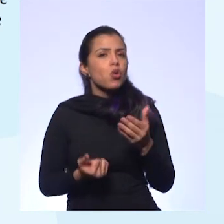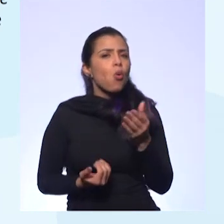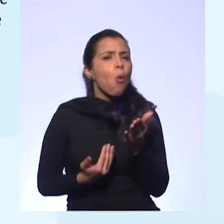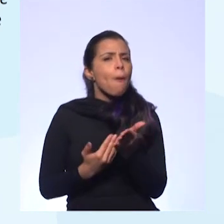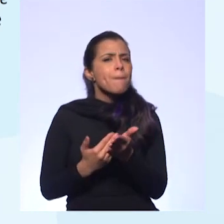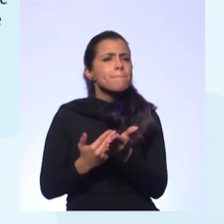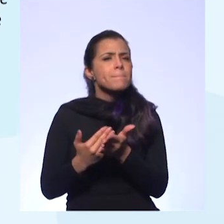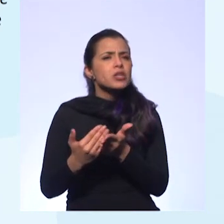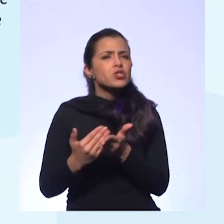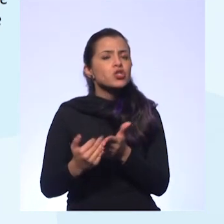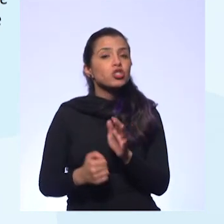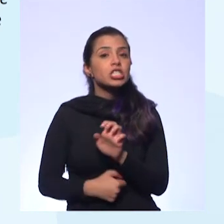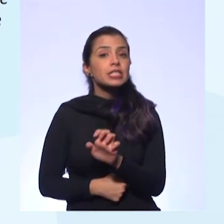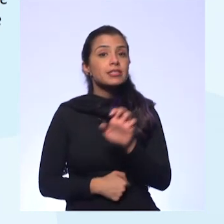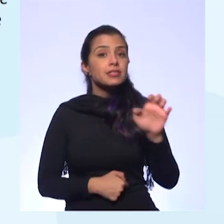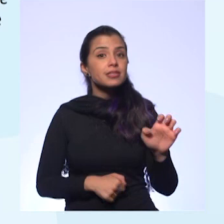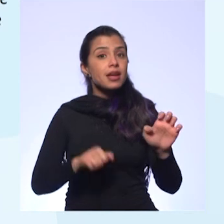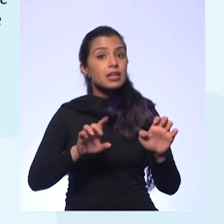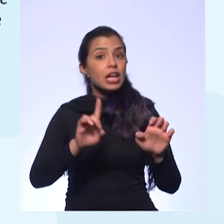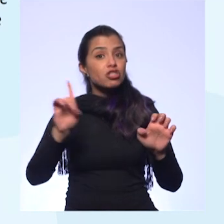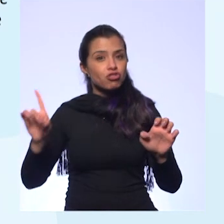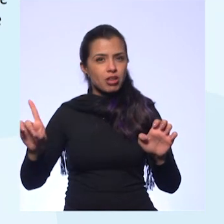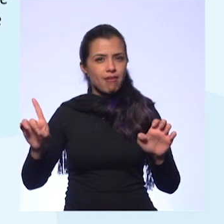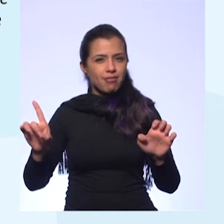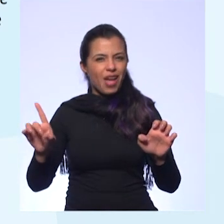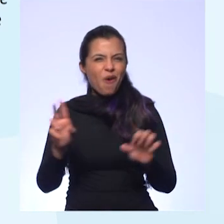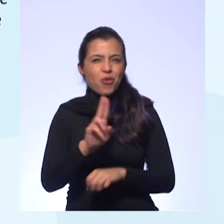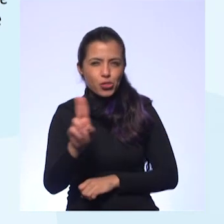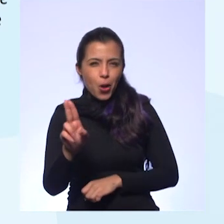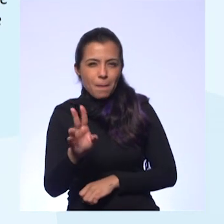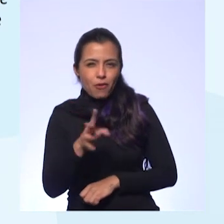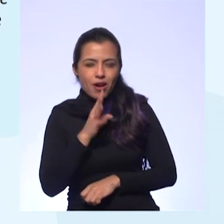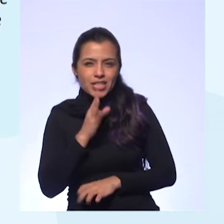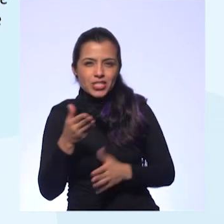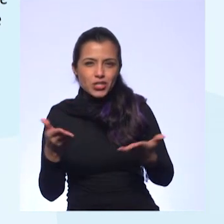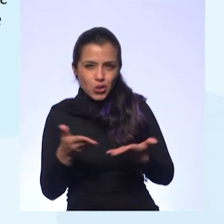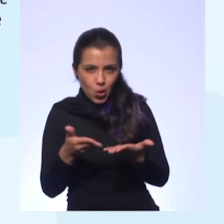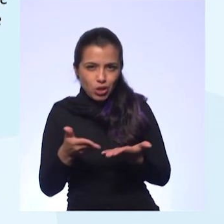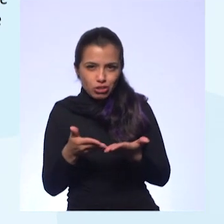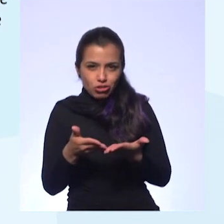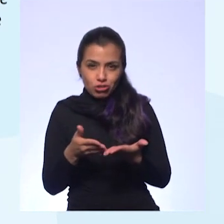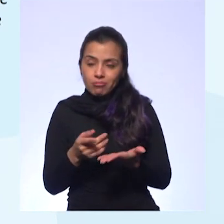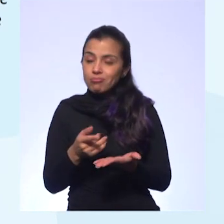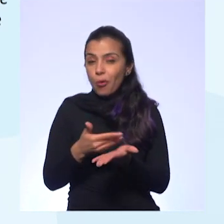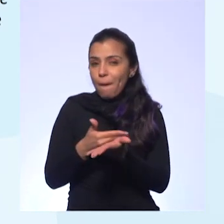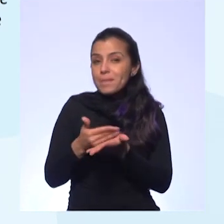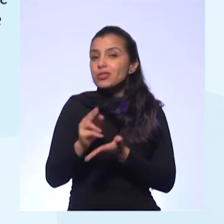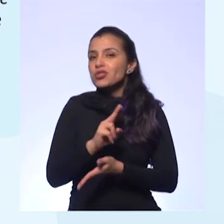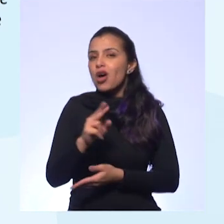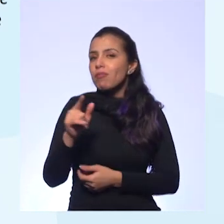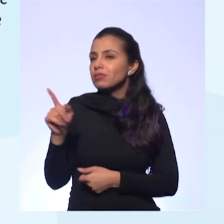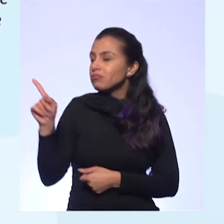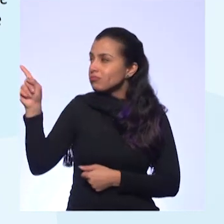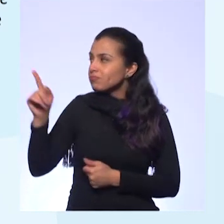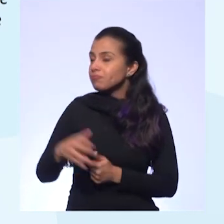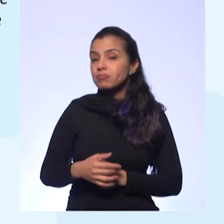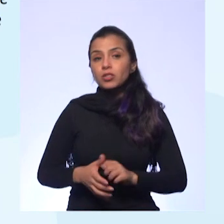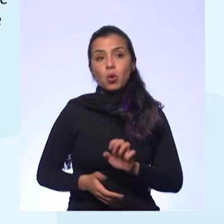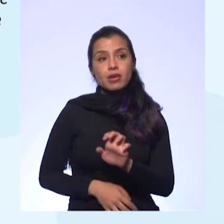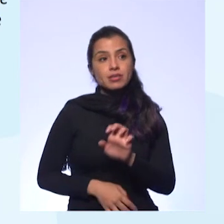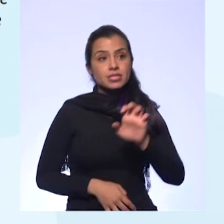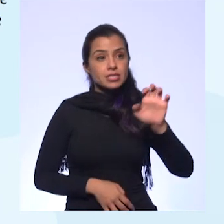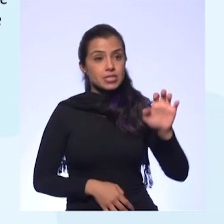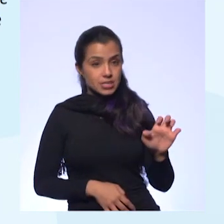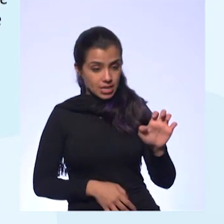termos esquerda e direita, que a gente conhece hoje, e centro também. Tá? Então, do lado esquerdo da